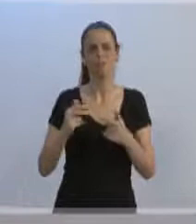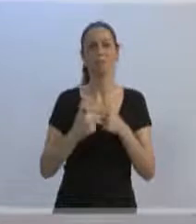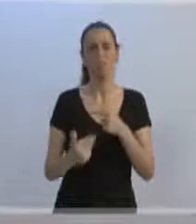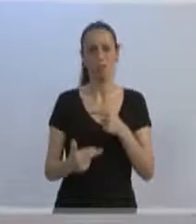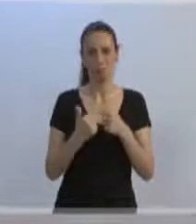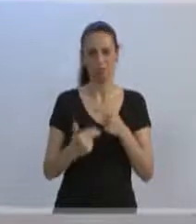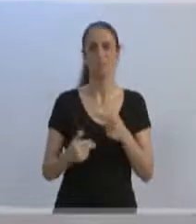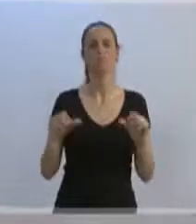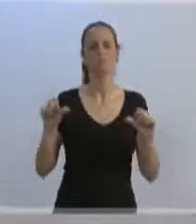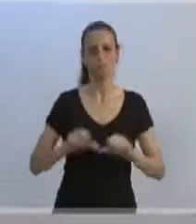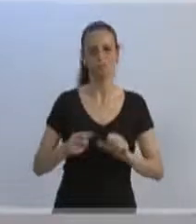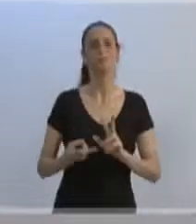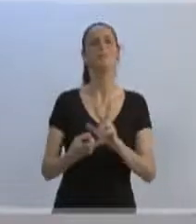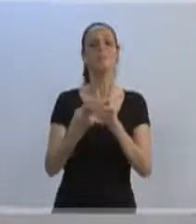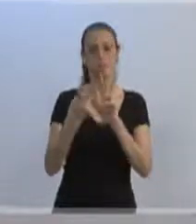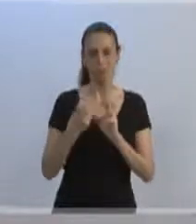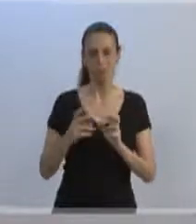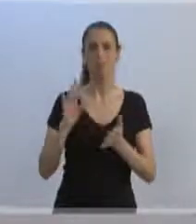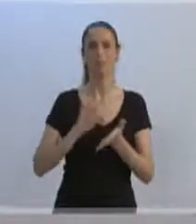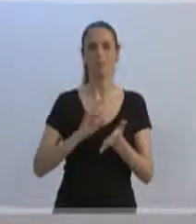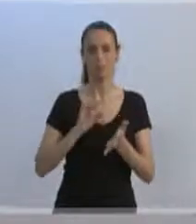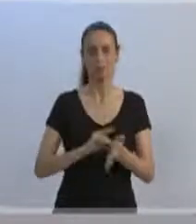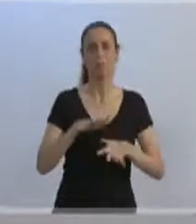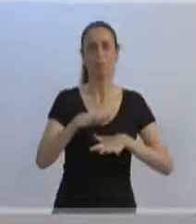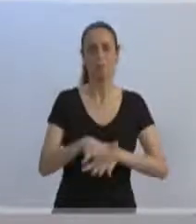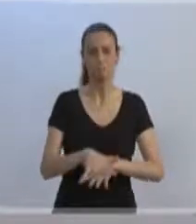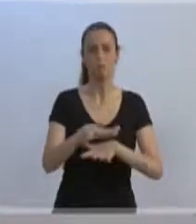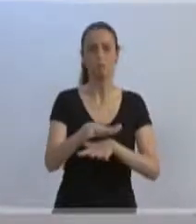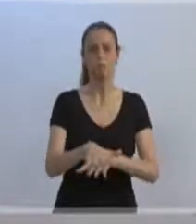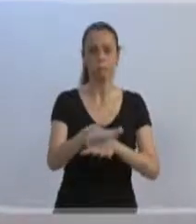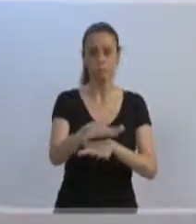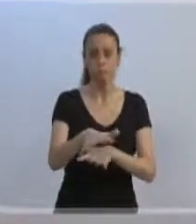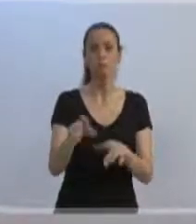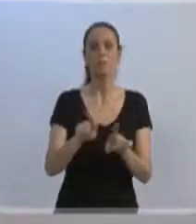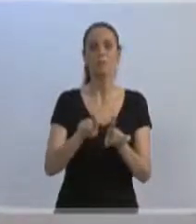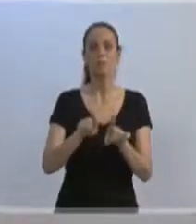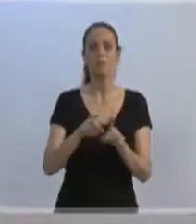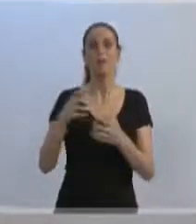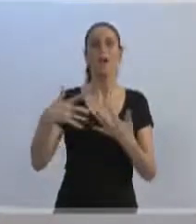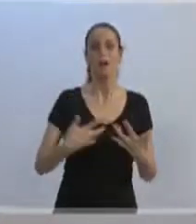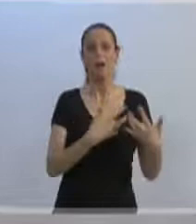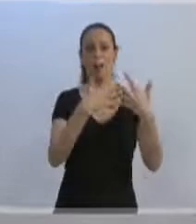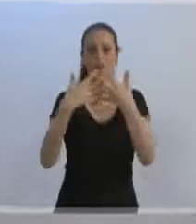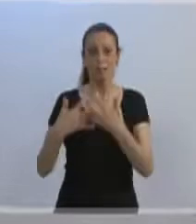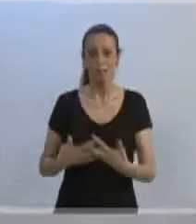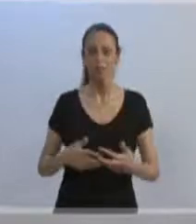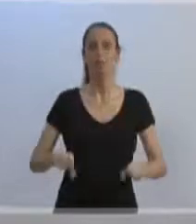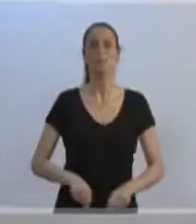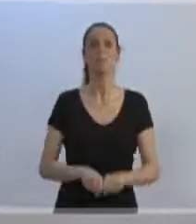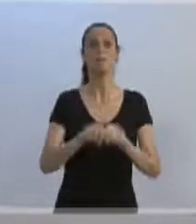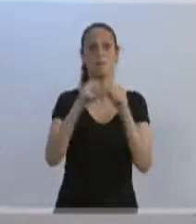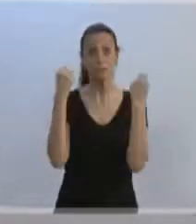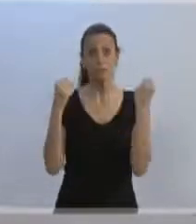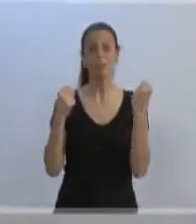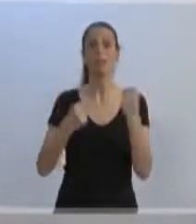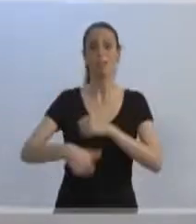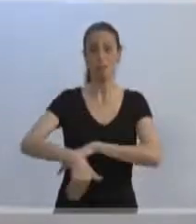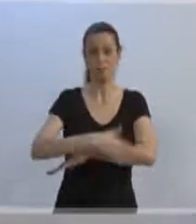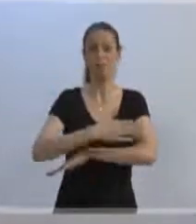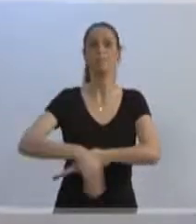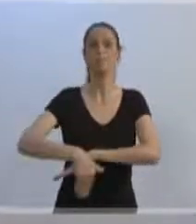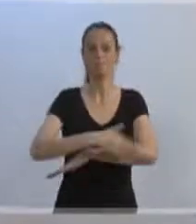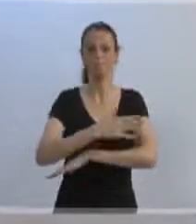expressa a gente tem percebido que o trânsito muito pesado naquela localidade é vem causado danos o que ocorre